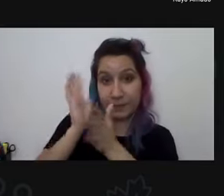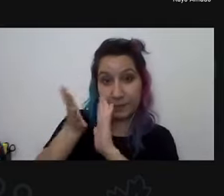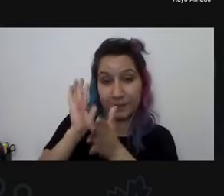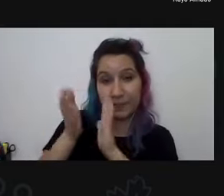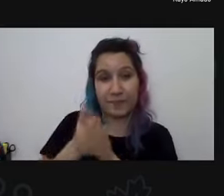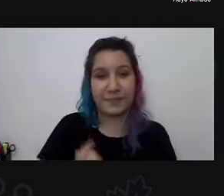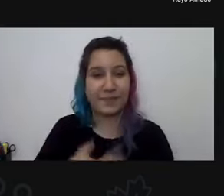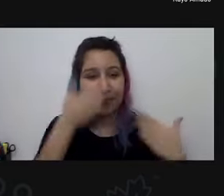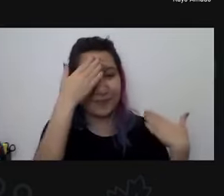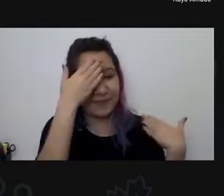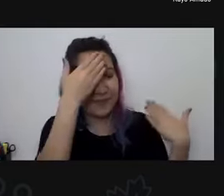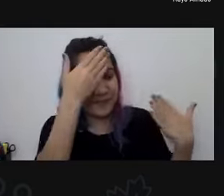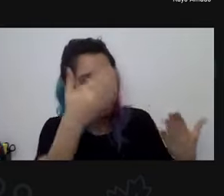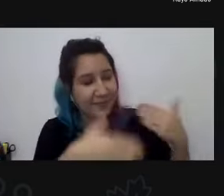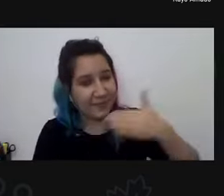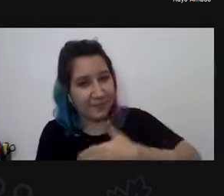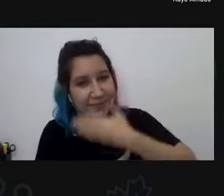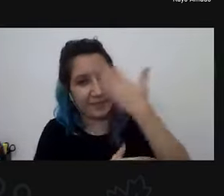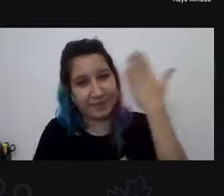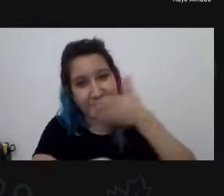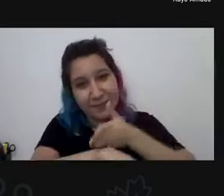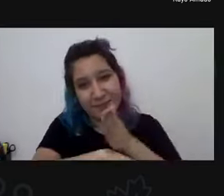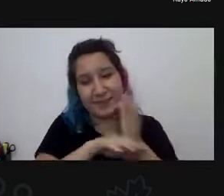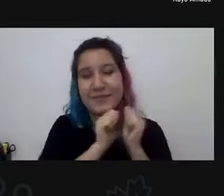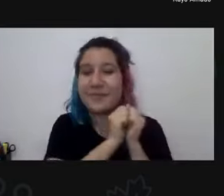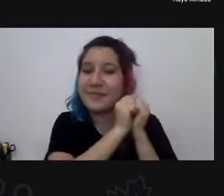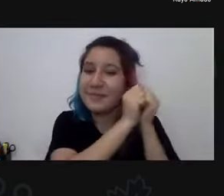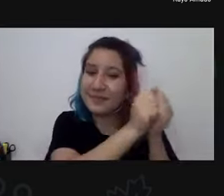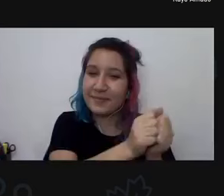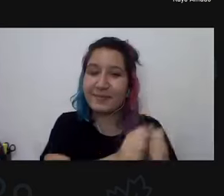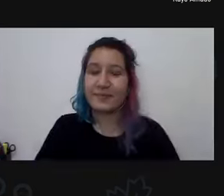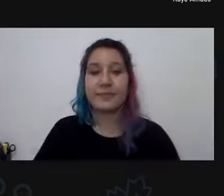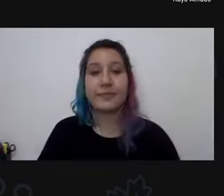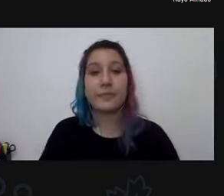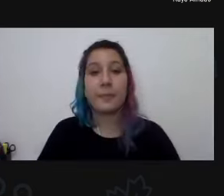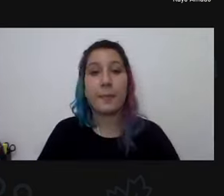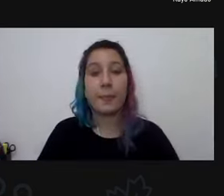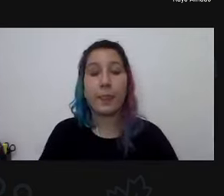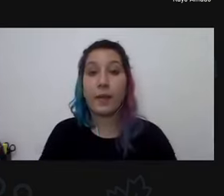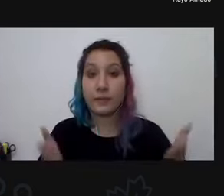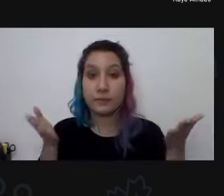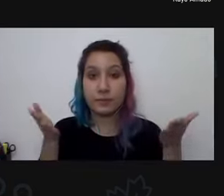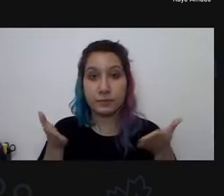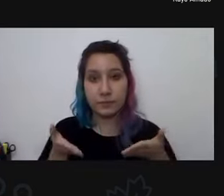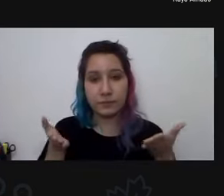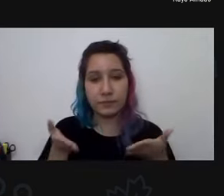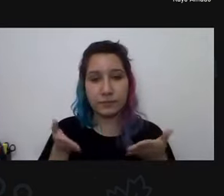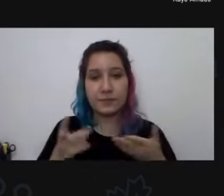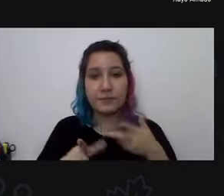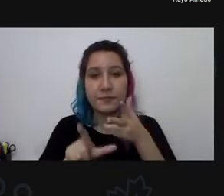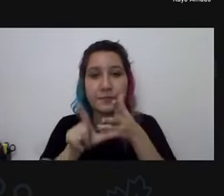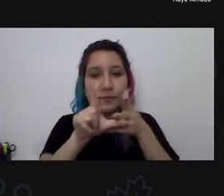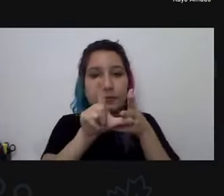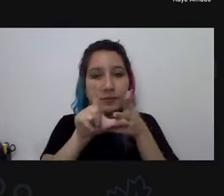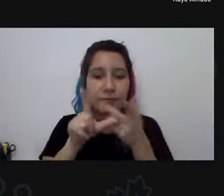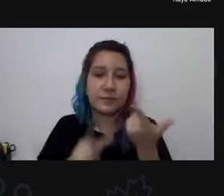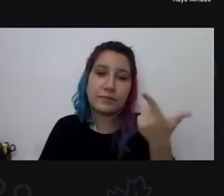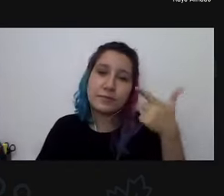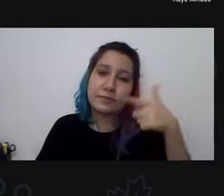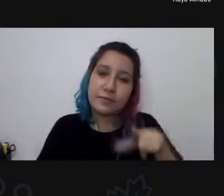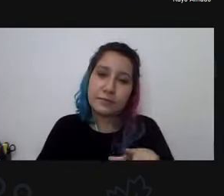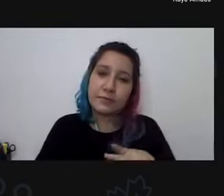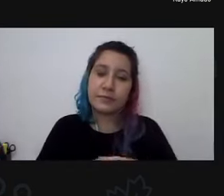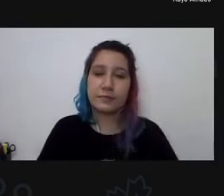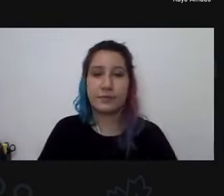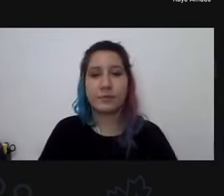Hanna, obrigado pela presença, tamo junto. Gente, hoje, aqui fazendo a live, mais uma vez, no nosso